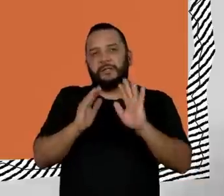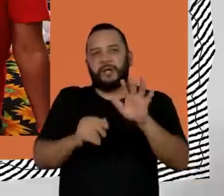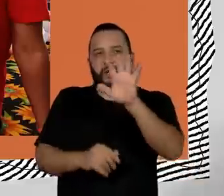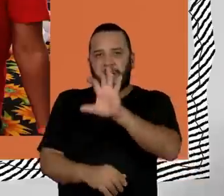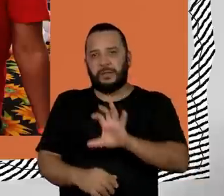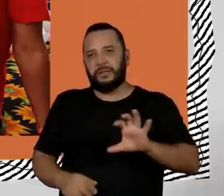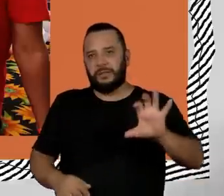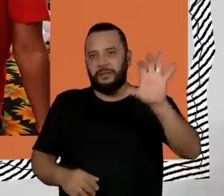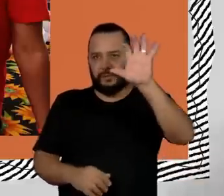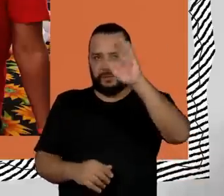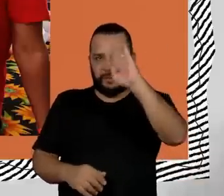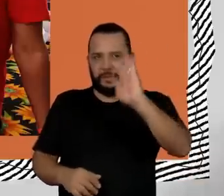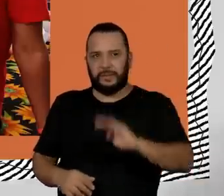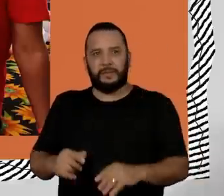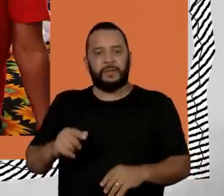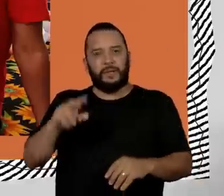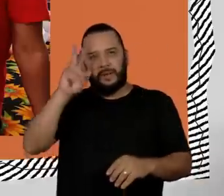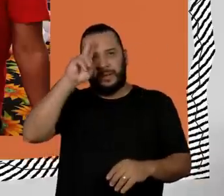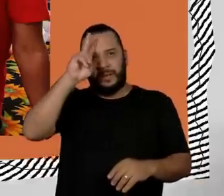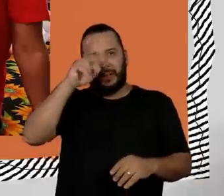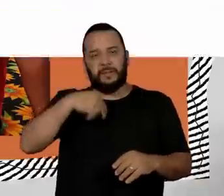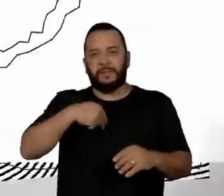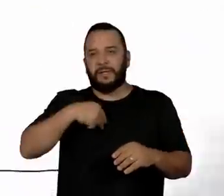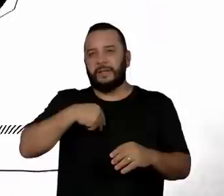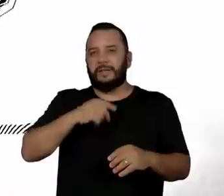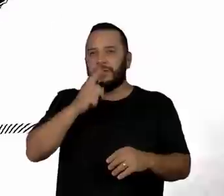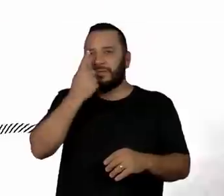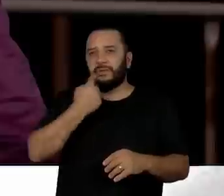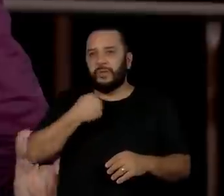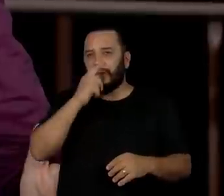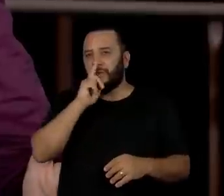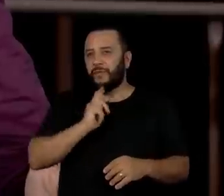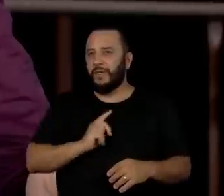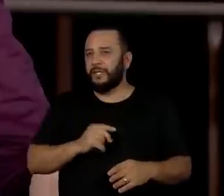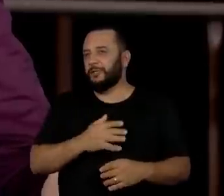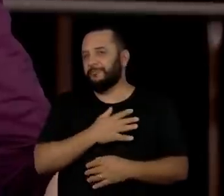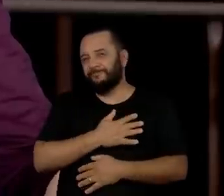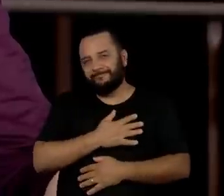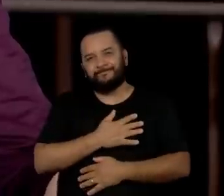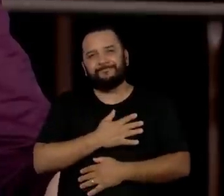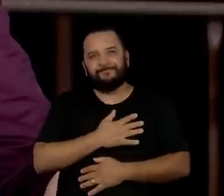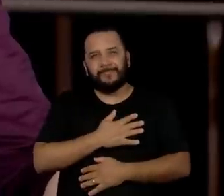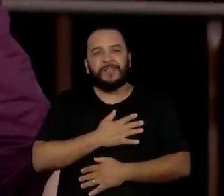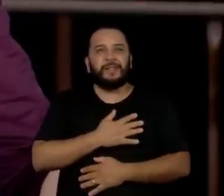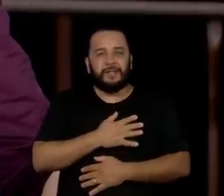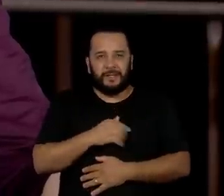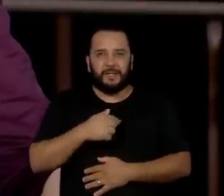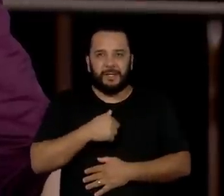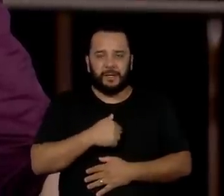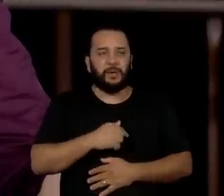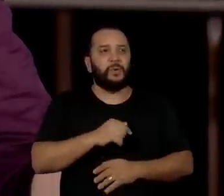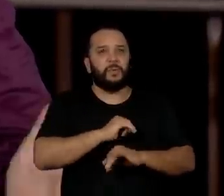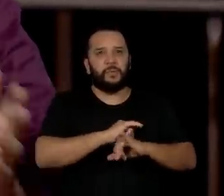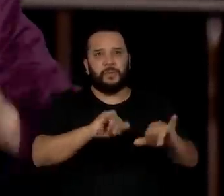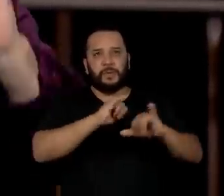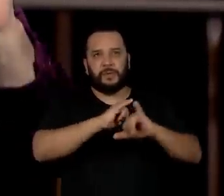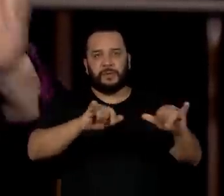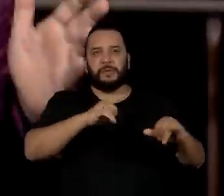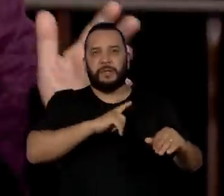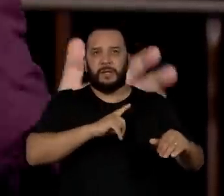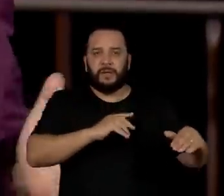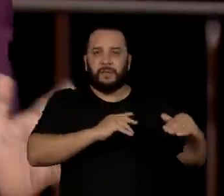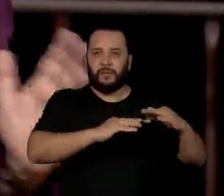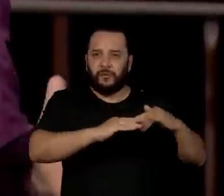um sorvete inesquecível eu virei um garoto propaganda de um movimento que eu tenho